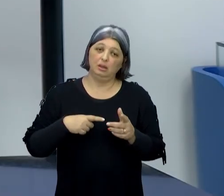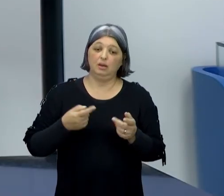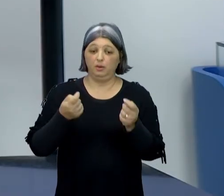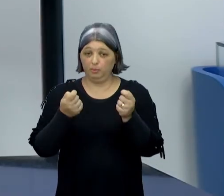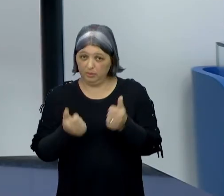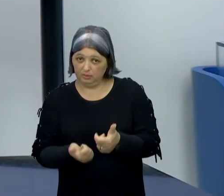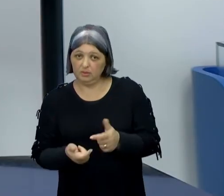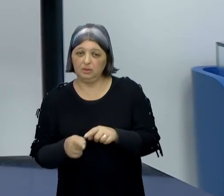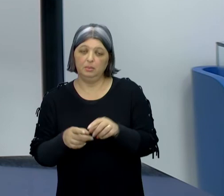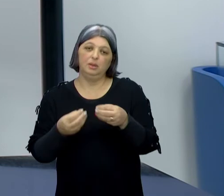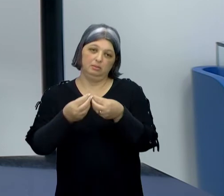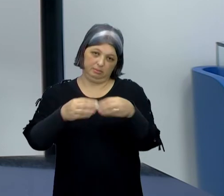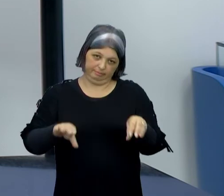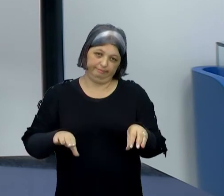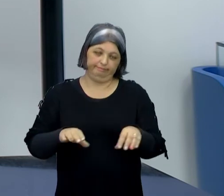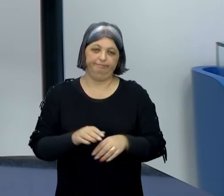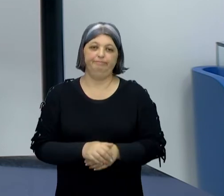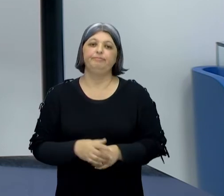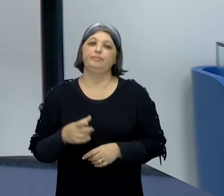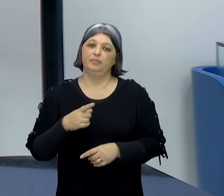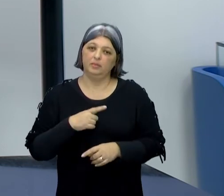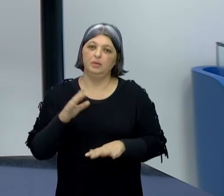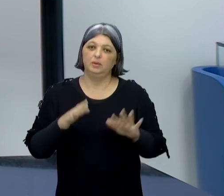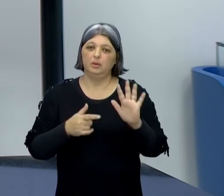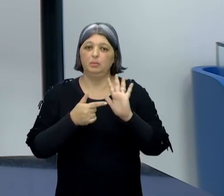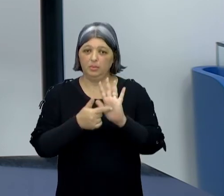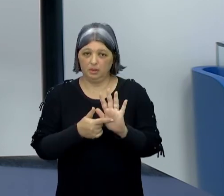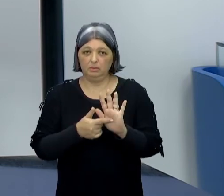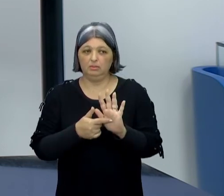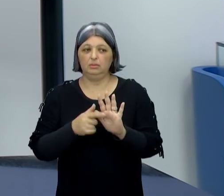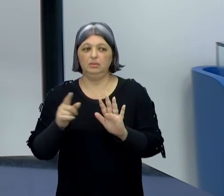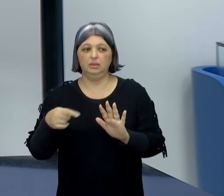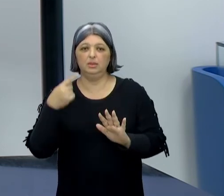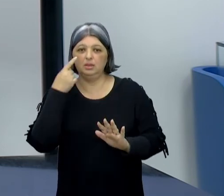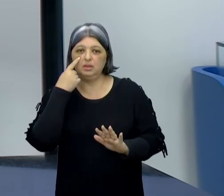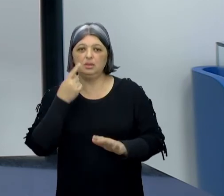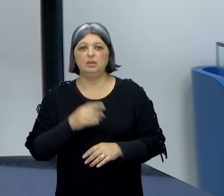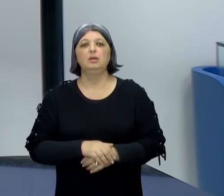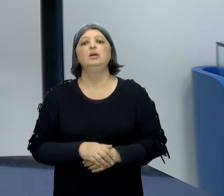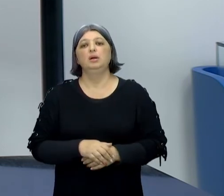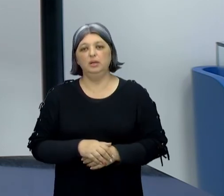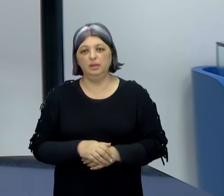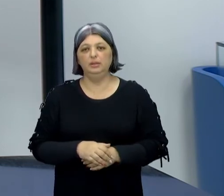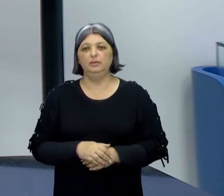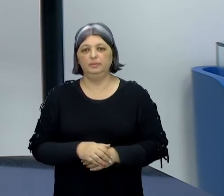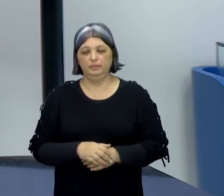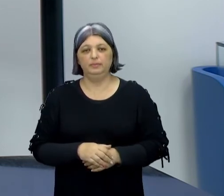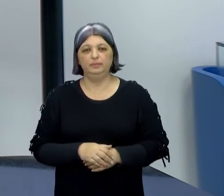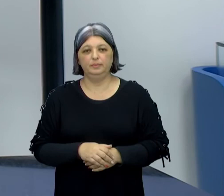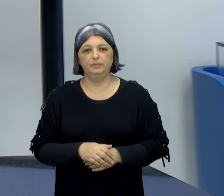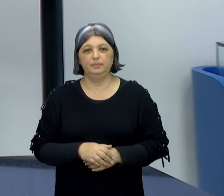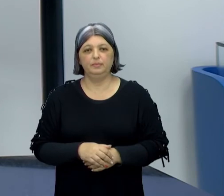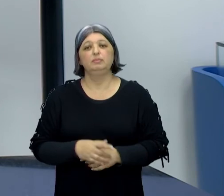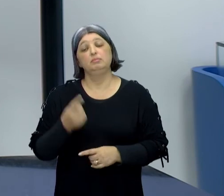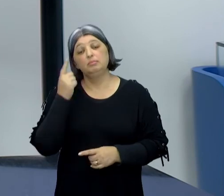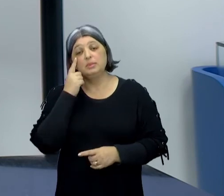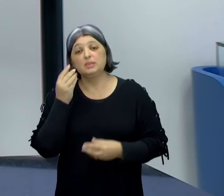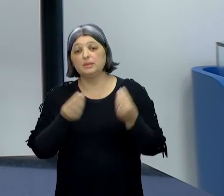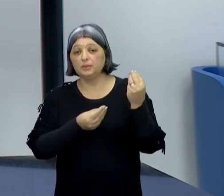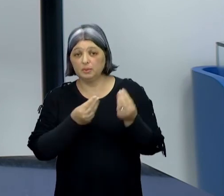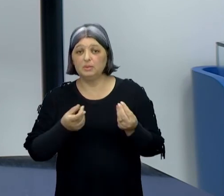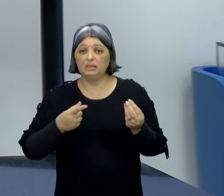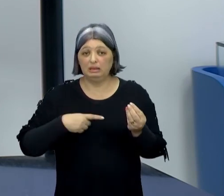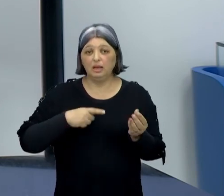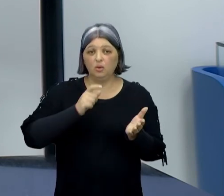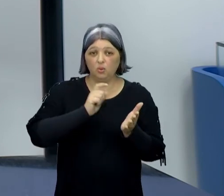vantagens que parecem até desvantagem, tem desvantagem que aparenta ser vantajoso. Então é bom a gente pensar, se você tem aí um